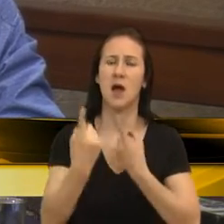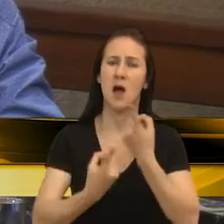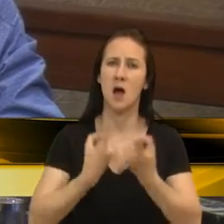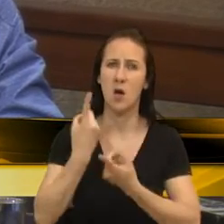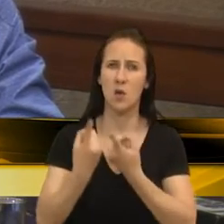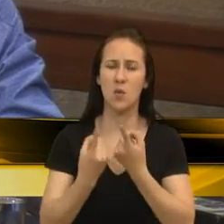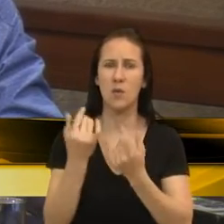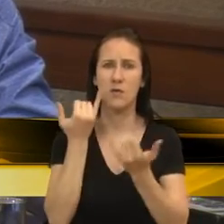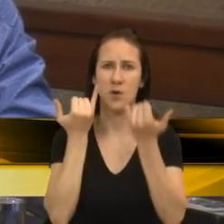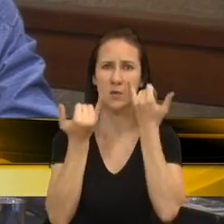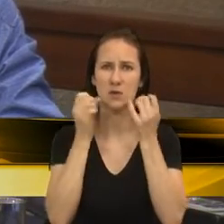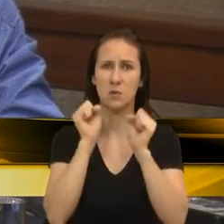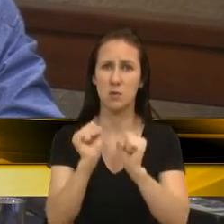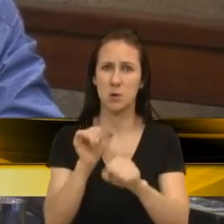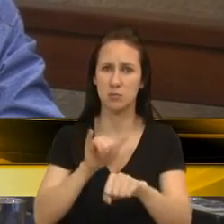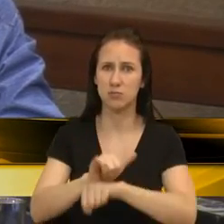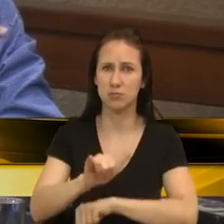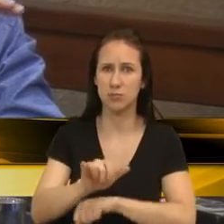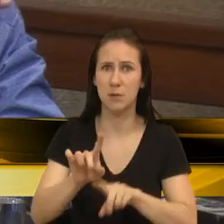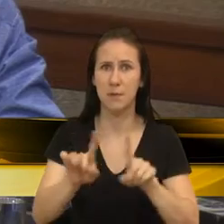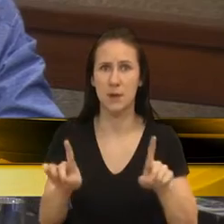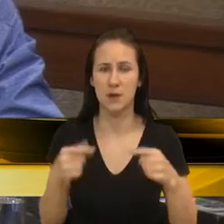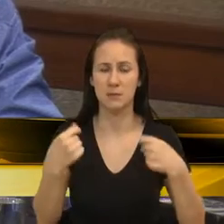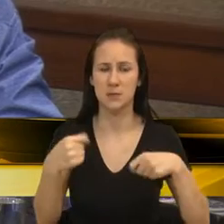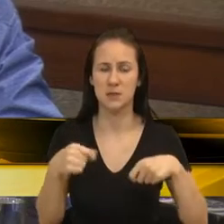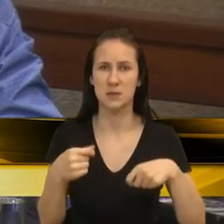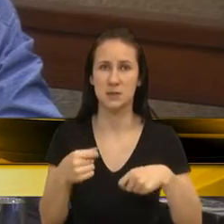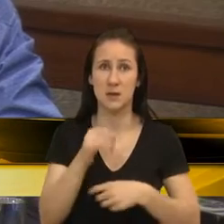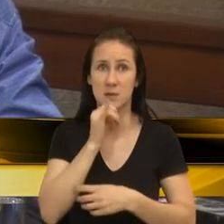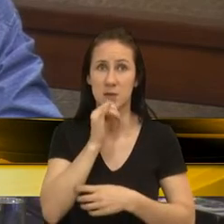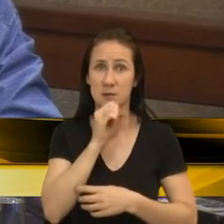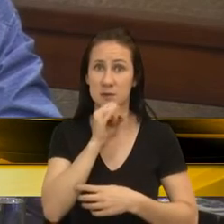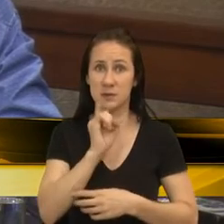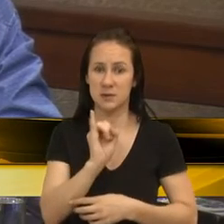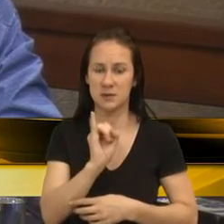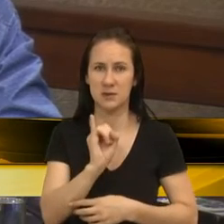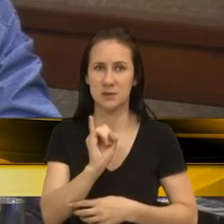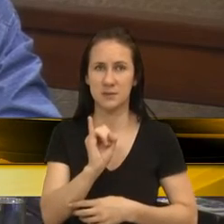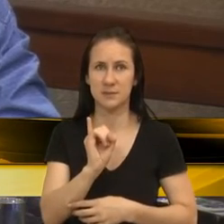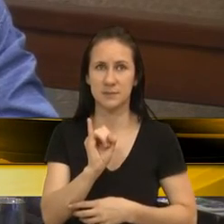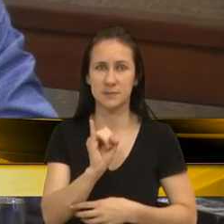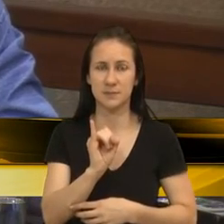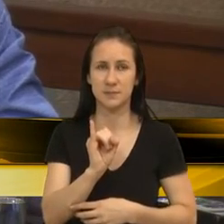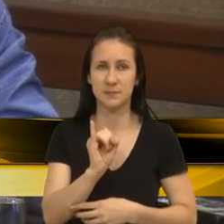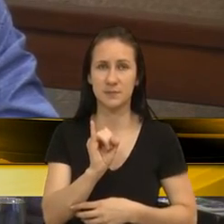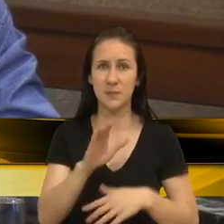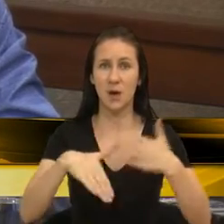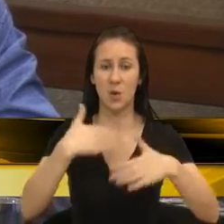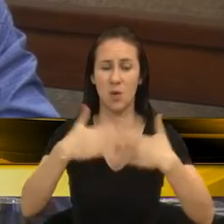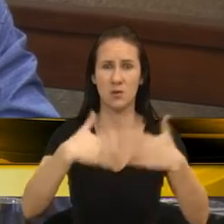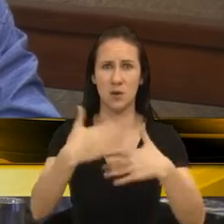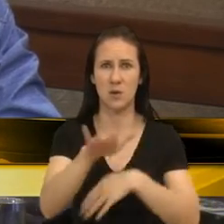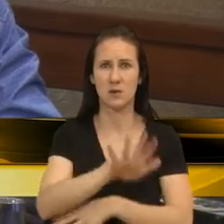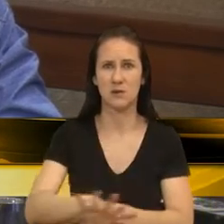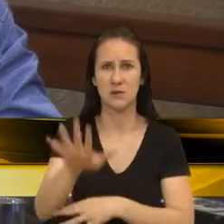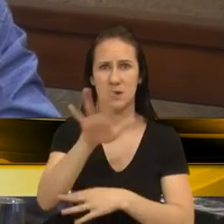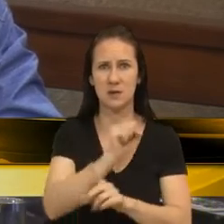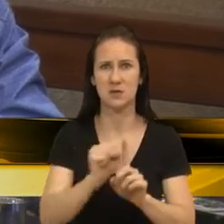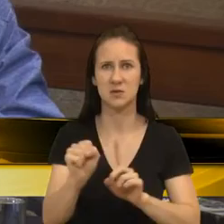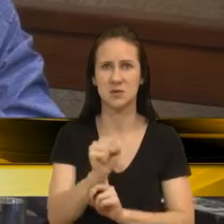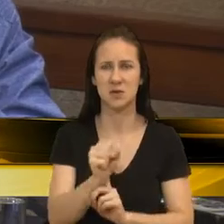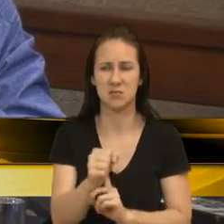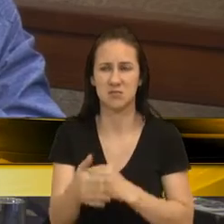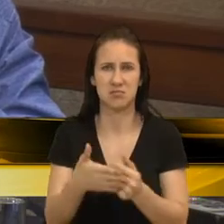teriam que ser administrados pontualmente. Agora, se passa uma régua aí e as consequências na área social pouco